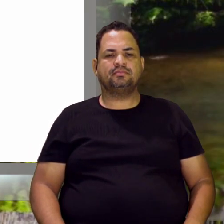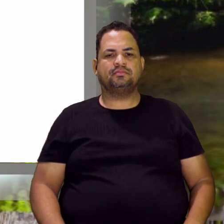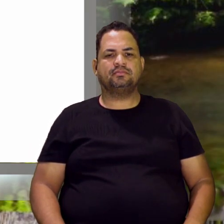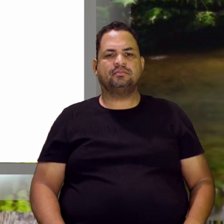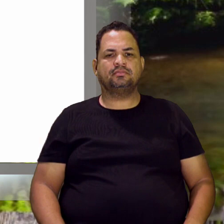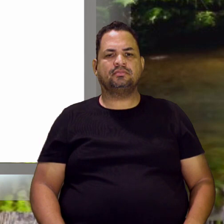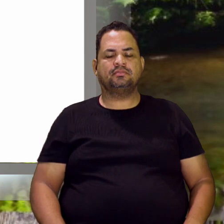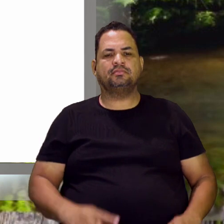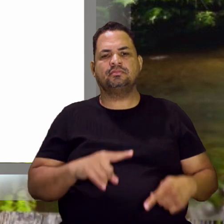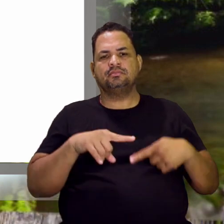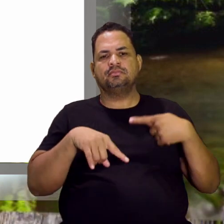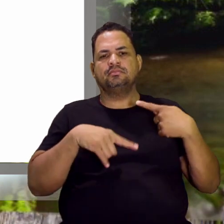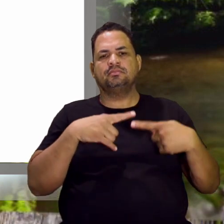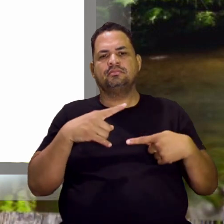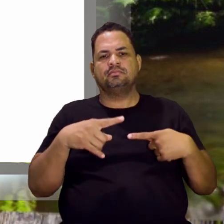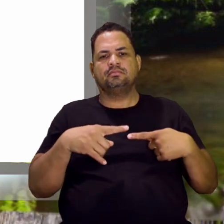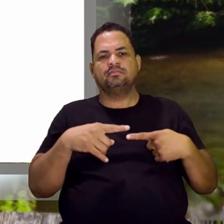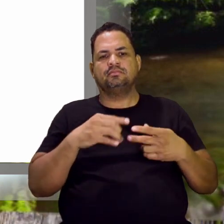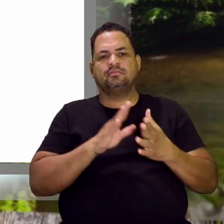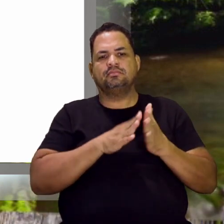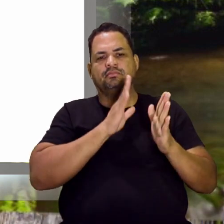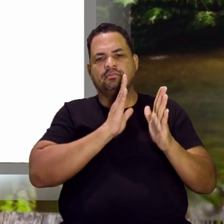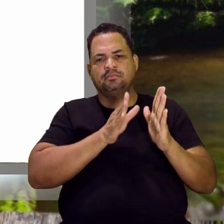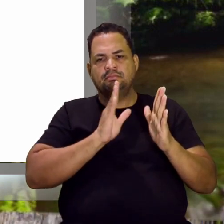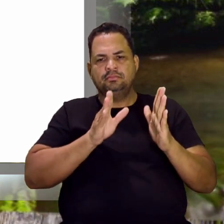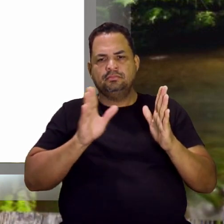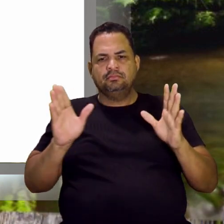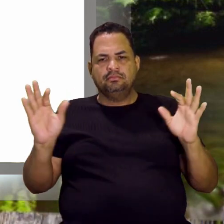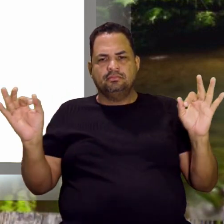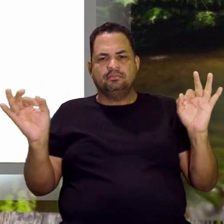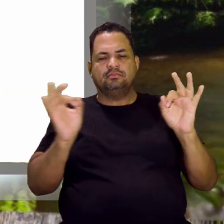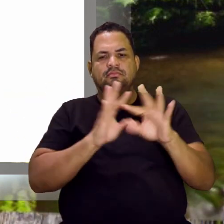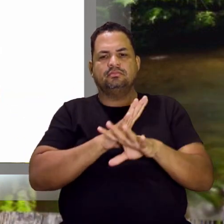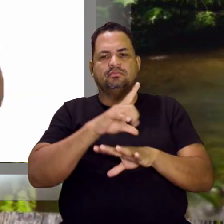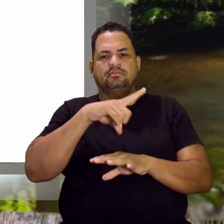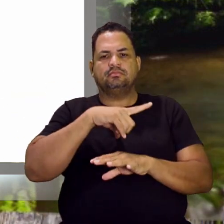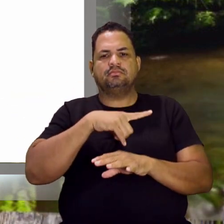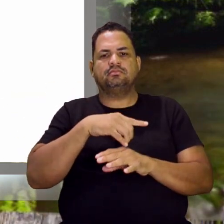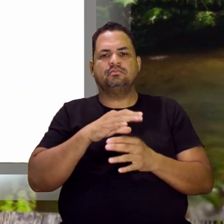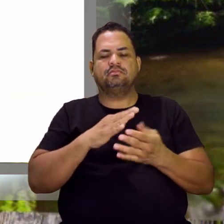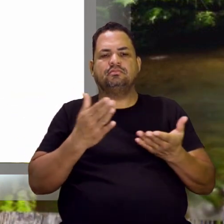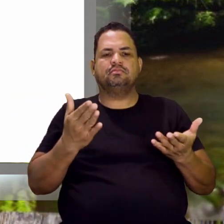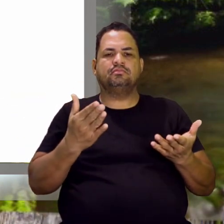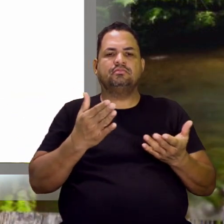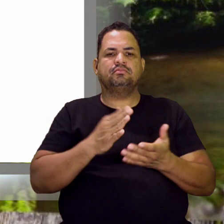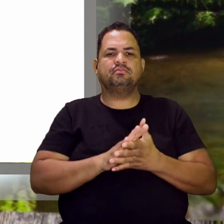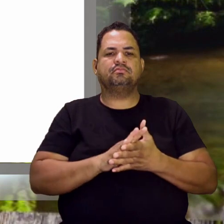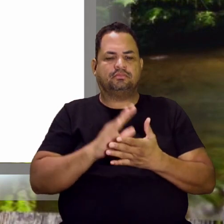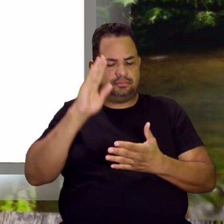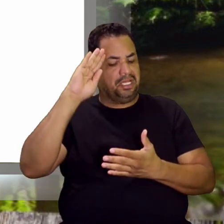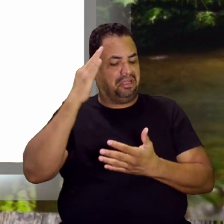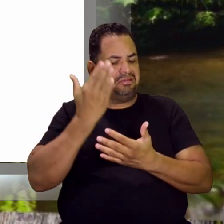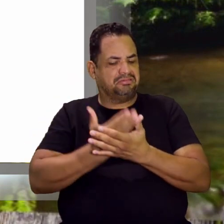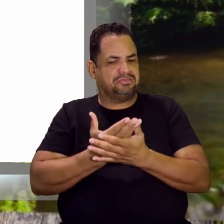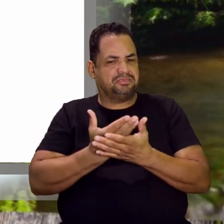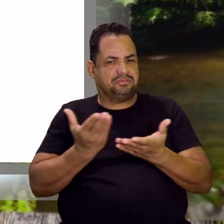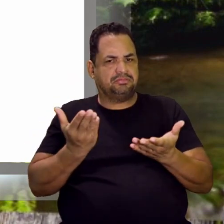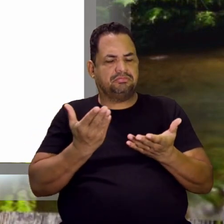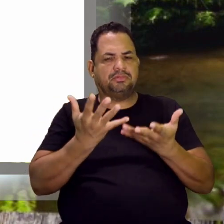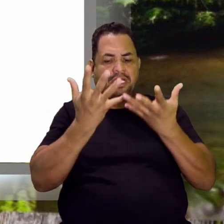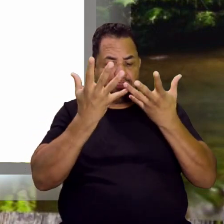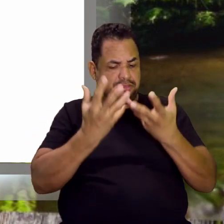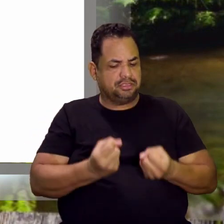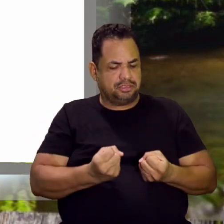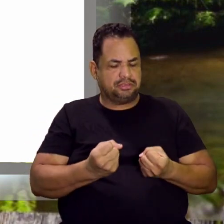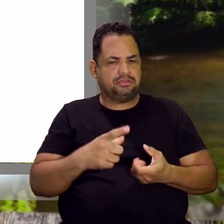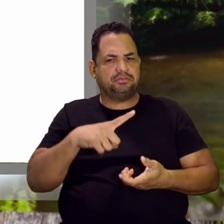estudo, depois dessas fases aqui concluídas, ele tem ou não tem mais credibilidade? Tem,